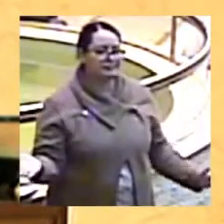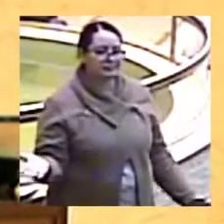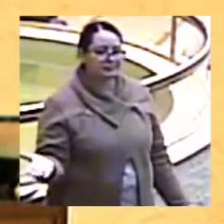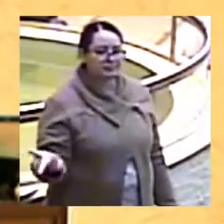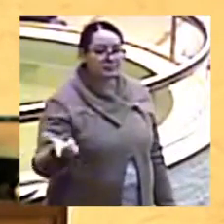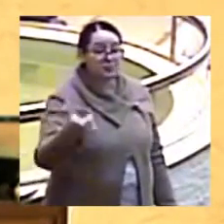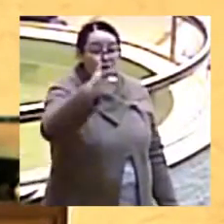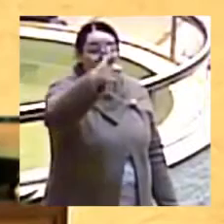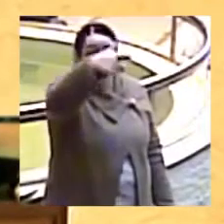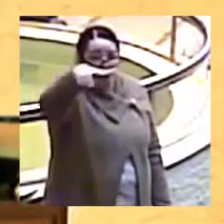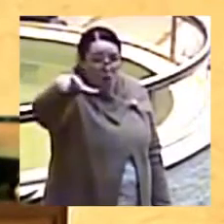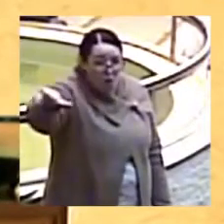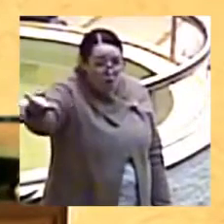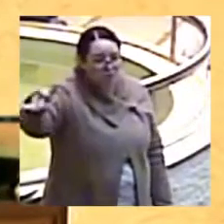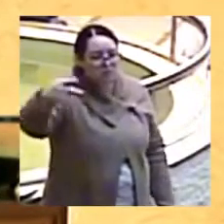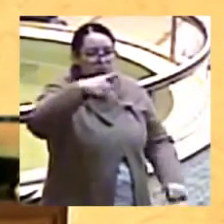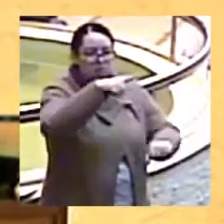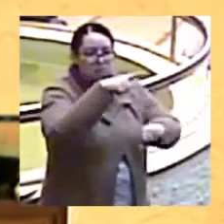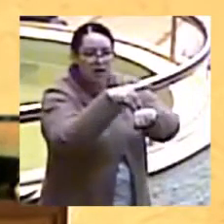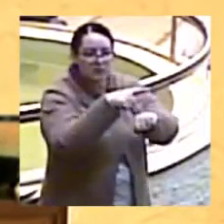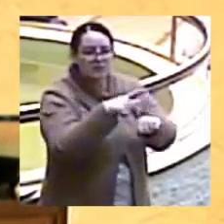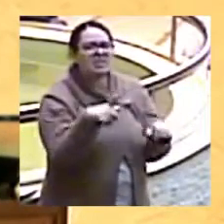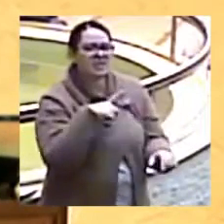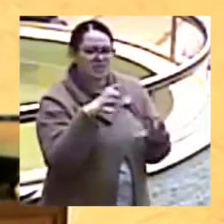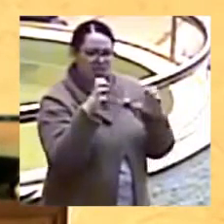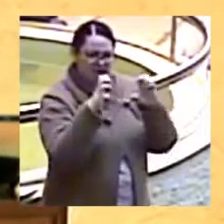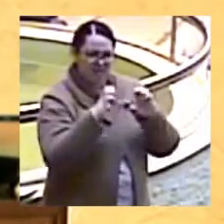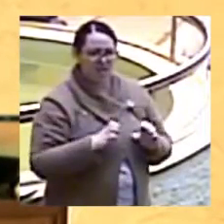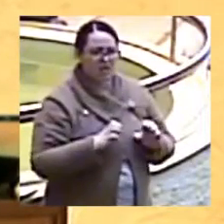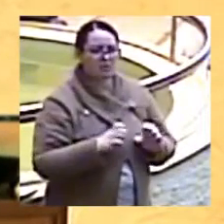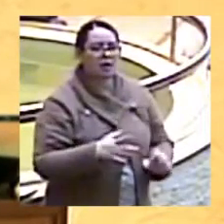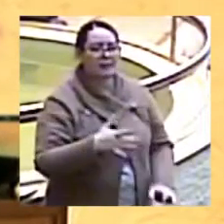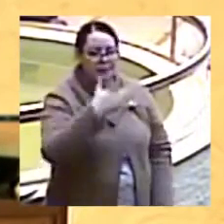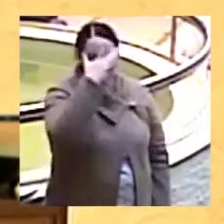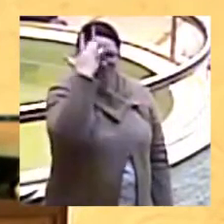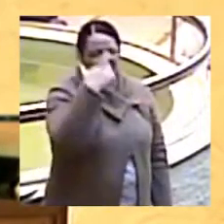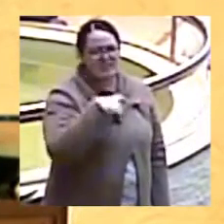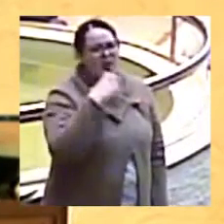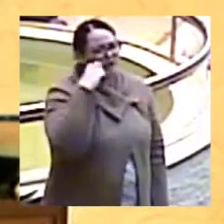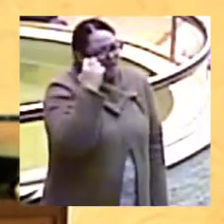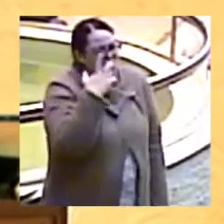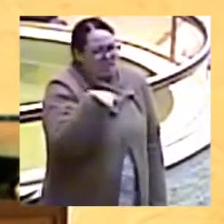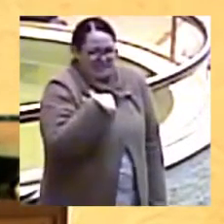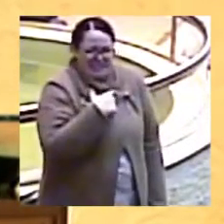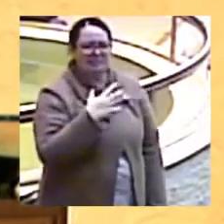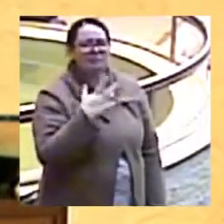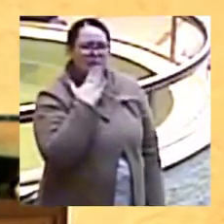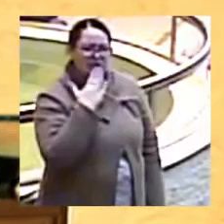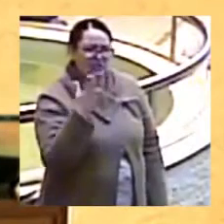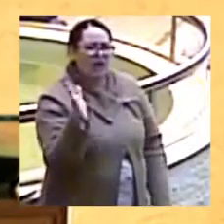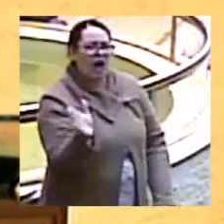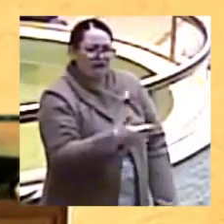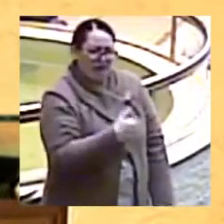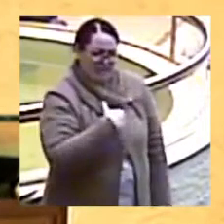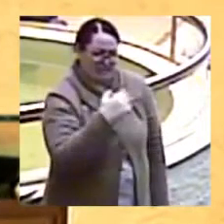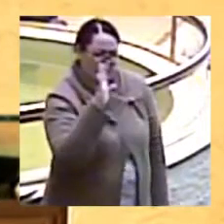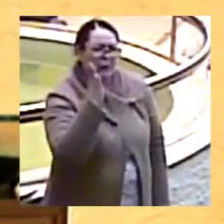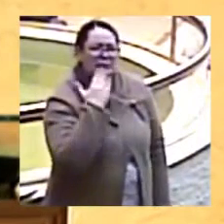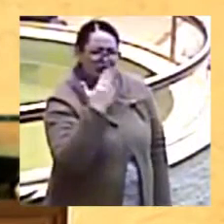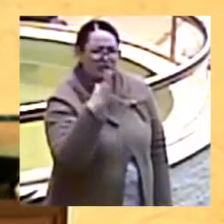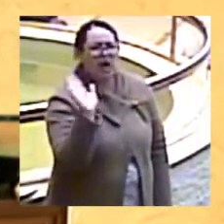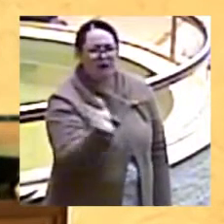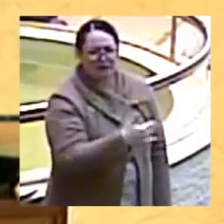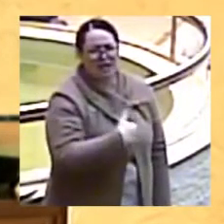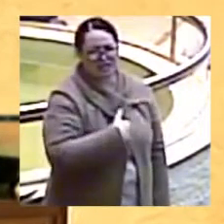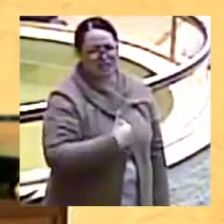já teria renunciado há muito tempo. E esta é a corrupção moral que nós estamos vivenciando em nossos